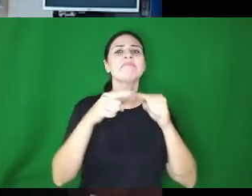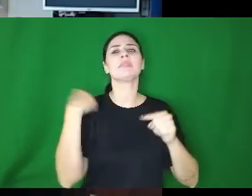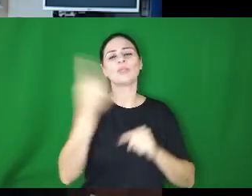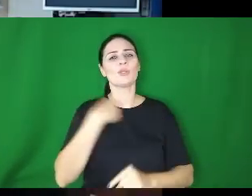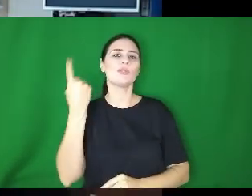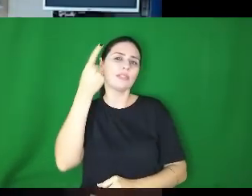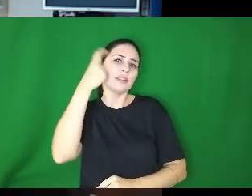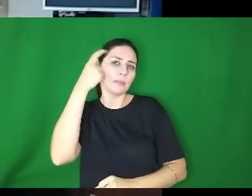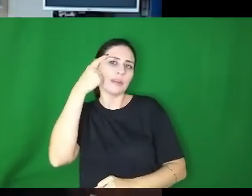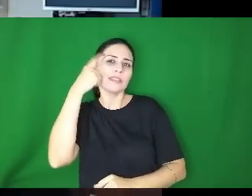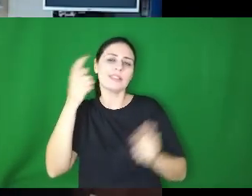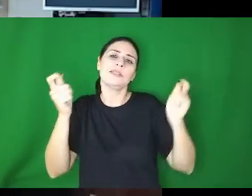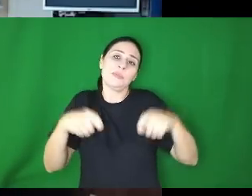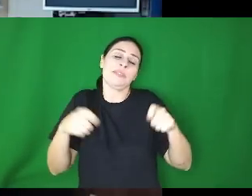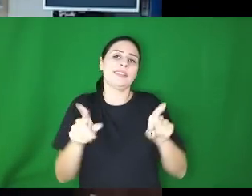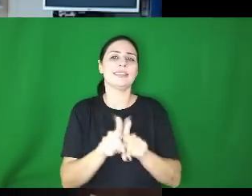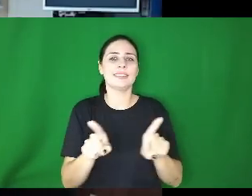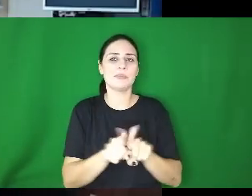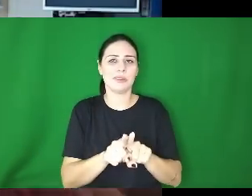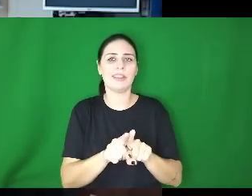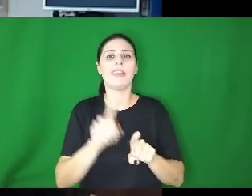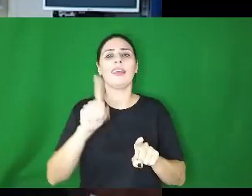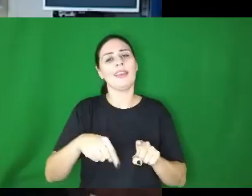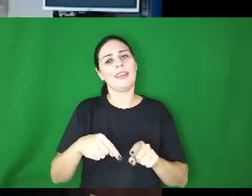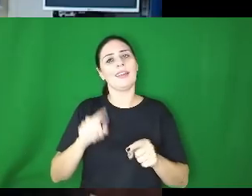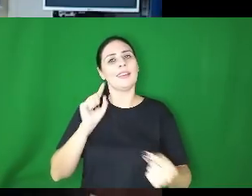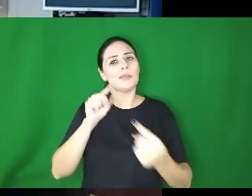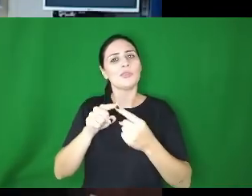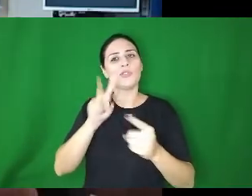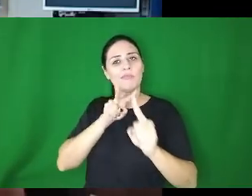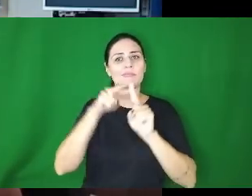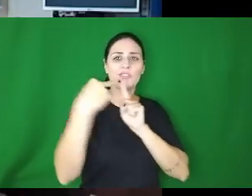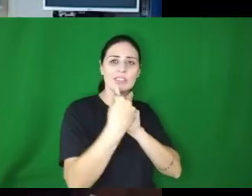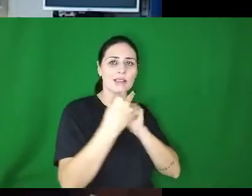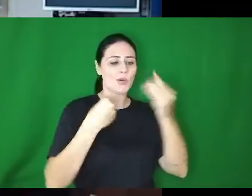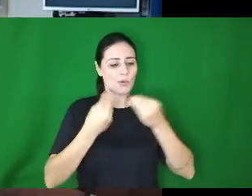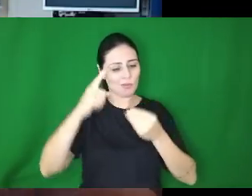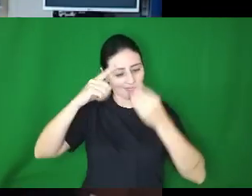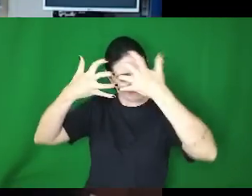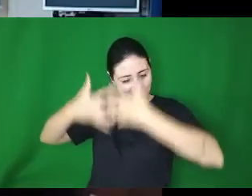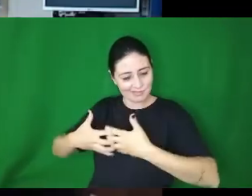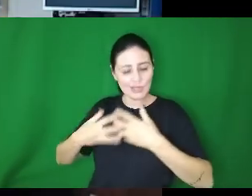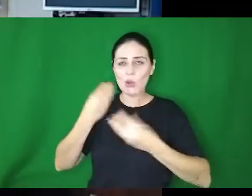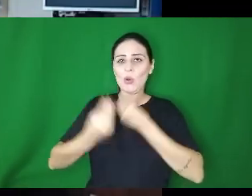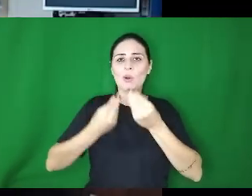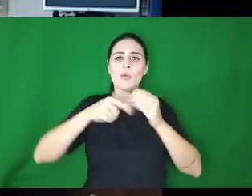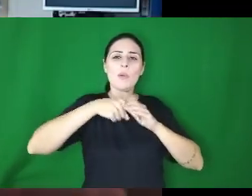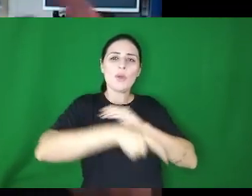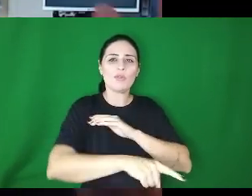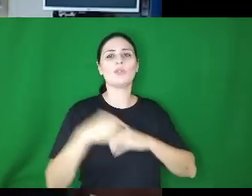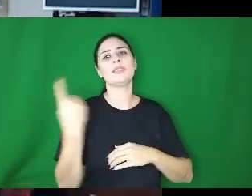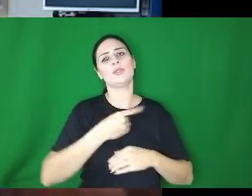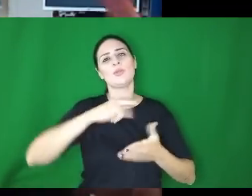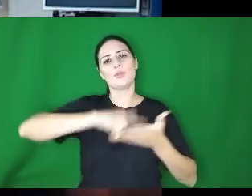justamente isso que a senhora apontou com tanta facilidade, né? É uma quantidade exagerada de conteúdos e que se repetem